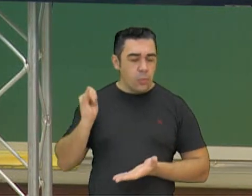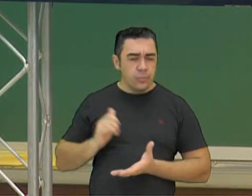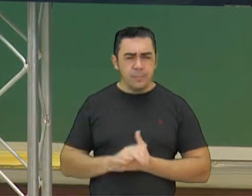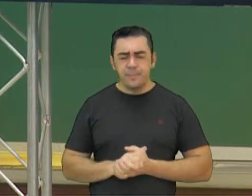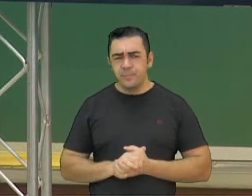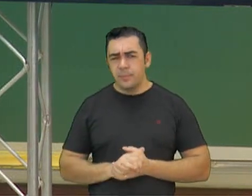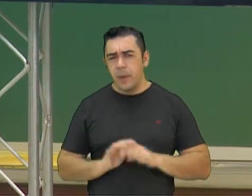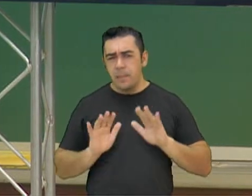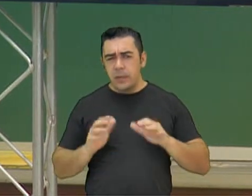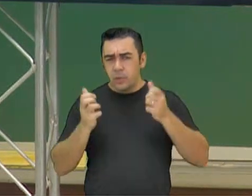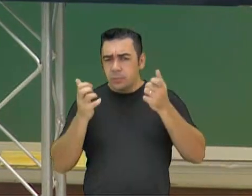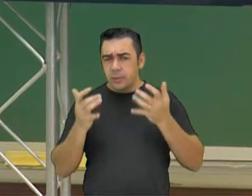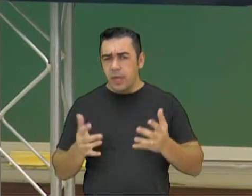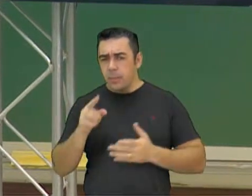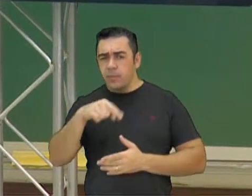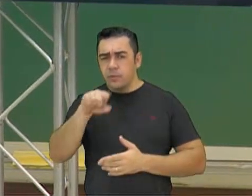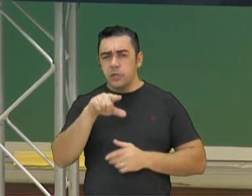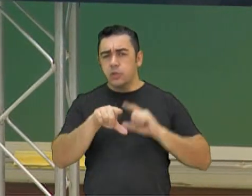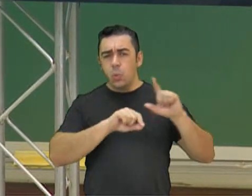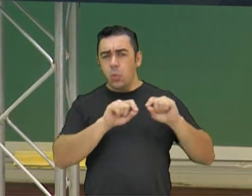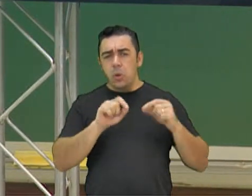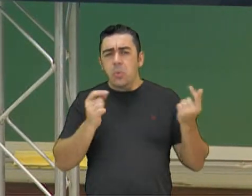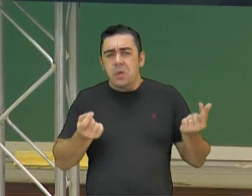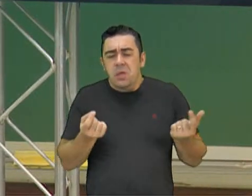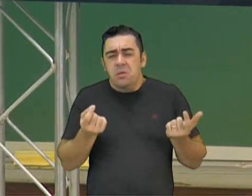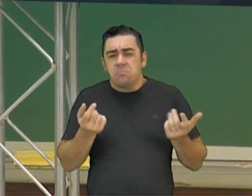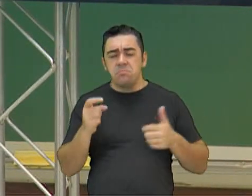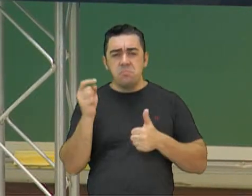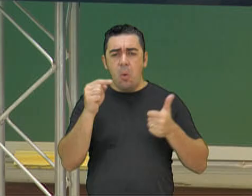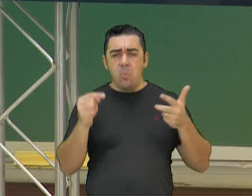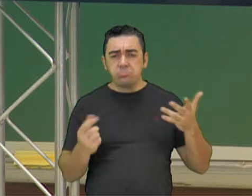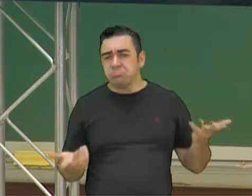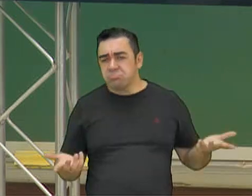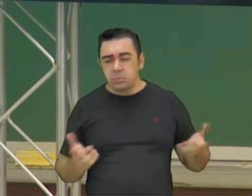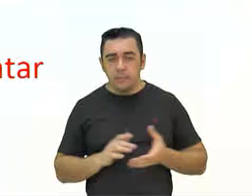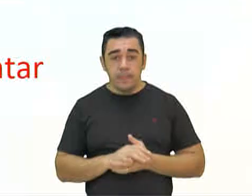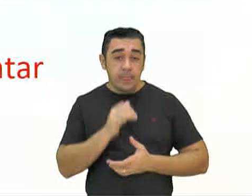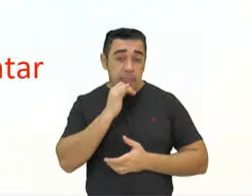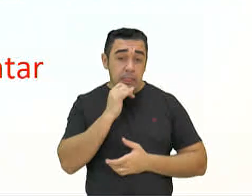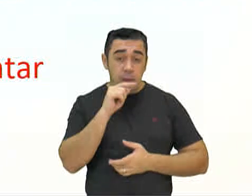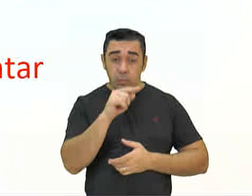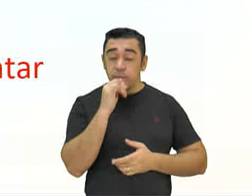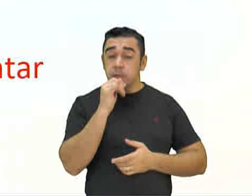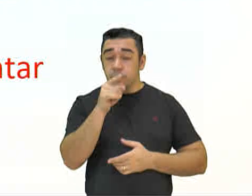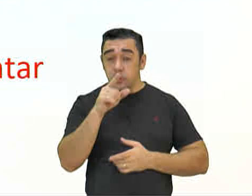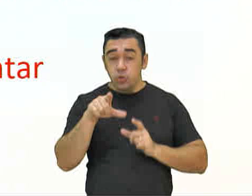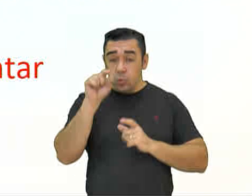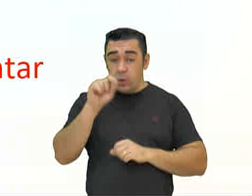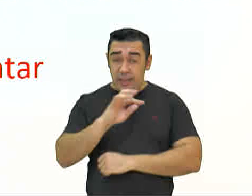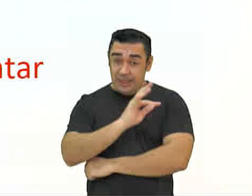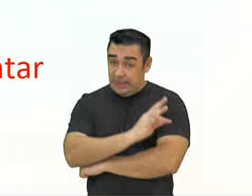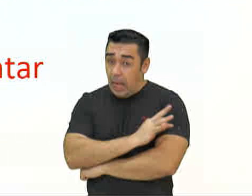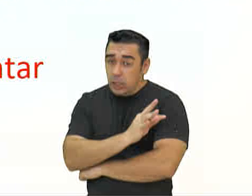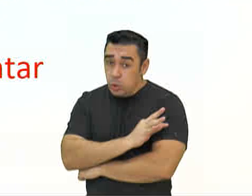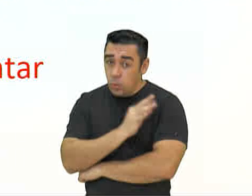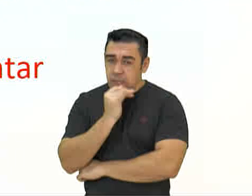Mas então eu falei para você escolher algum aspecto. Se você optar por aspectos técnicos, né, vai escrever sobre, sobre